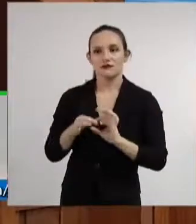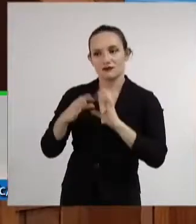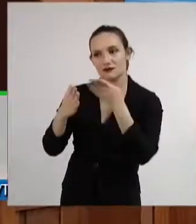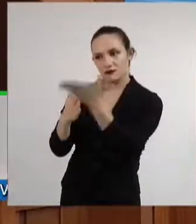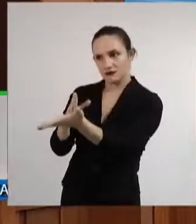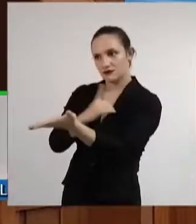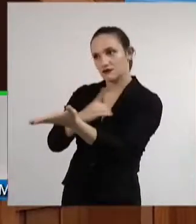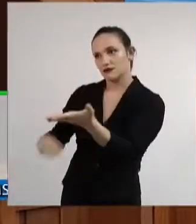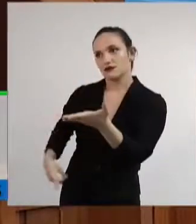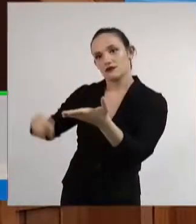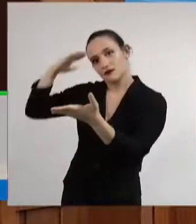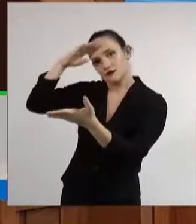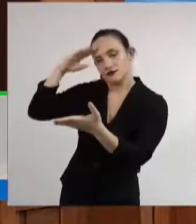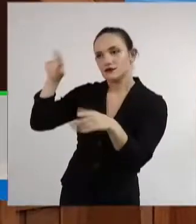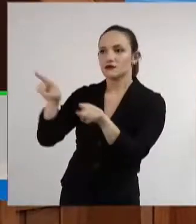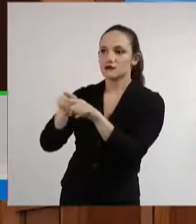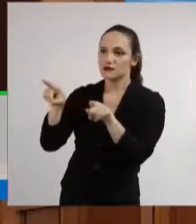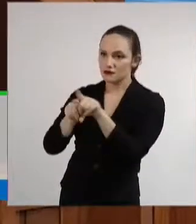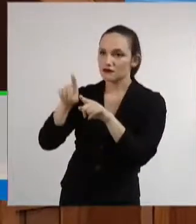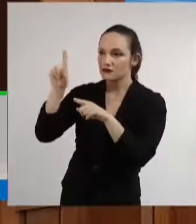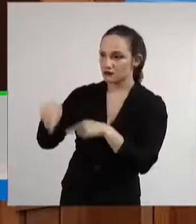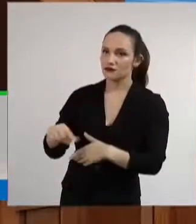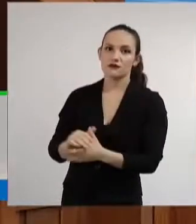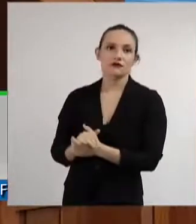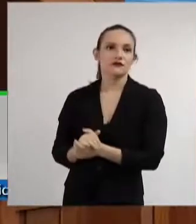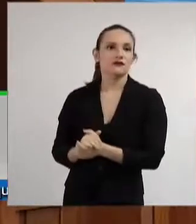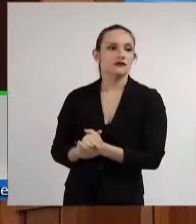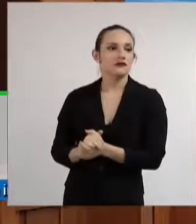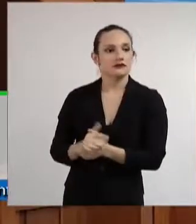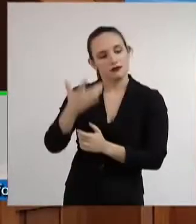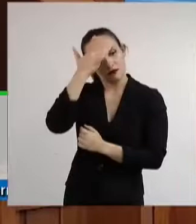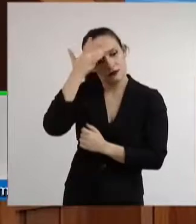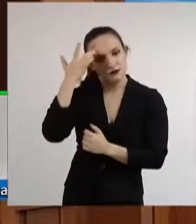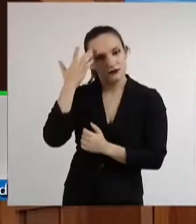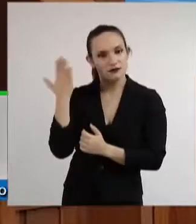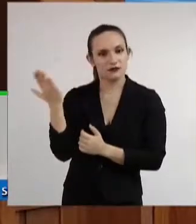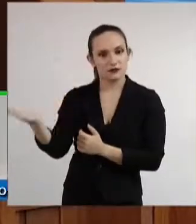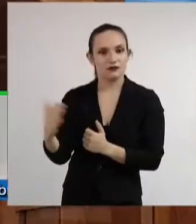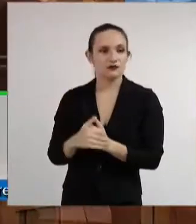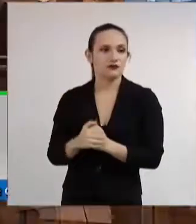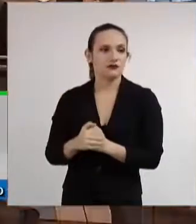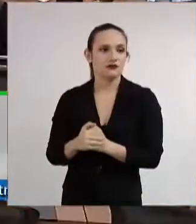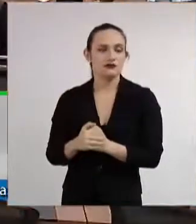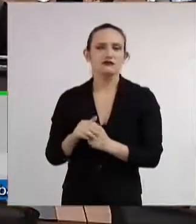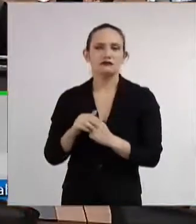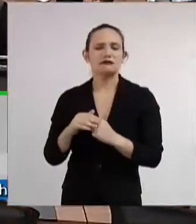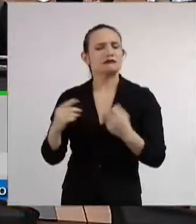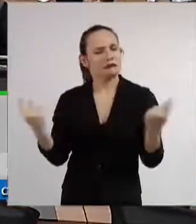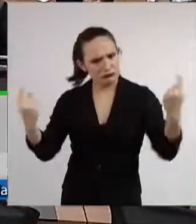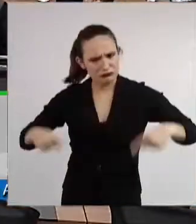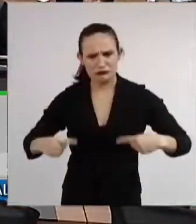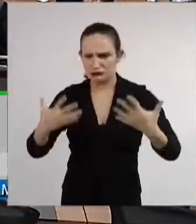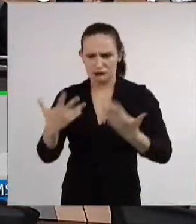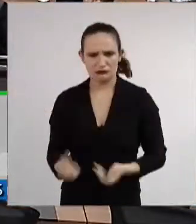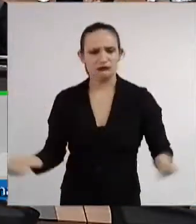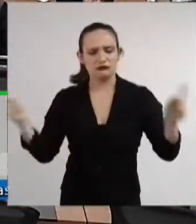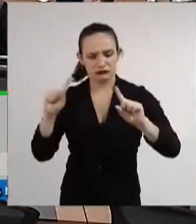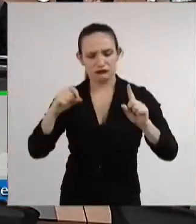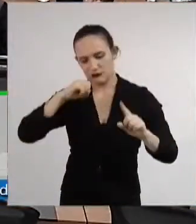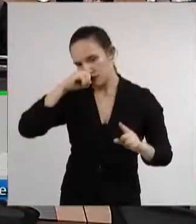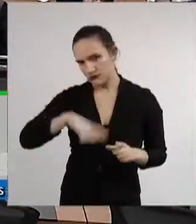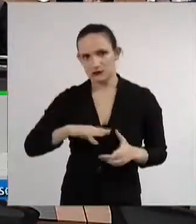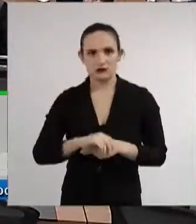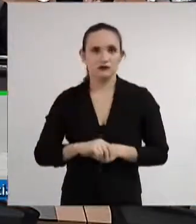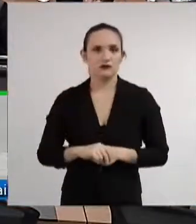a parte da Vossa Excelência, que também tem sido um dos que combatível aí no que diz respeito